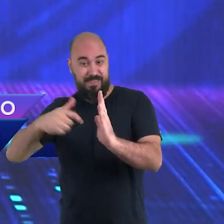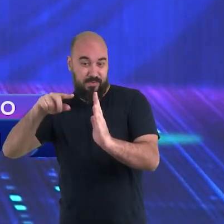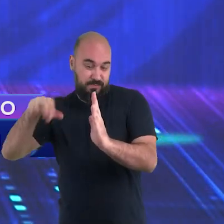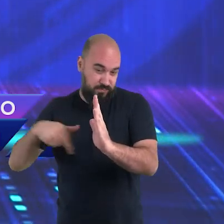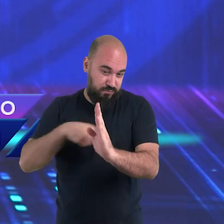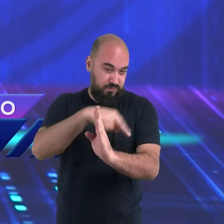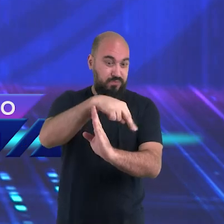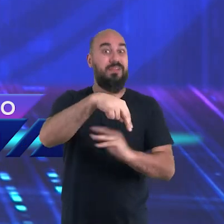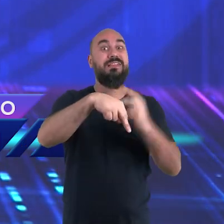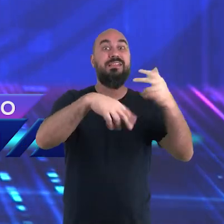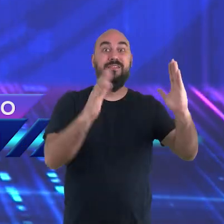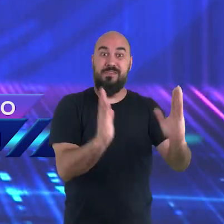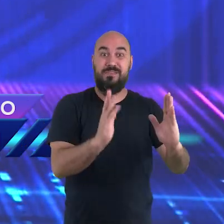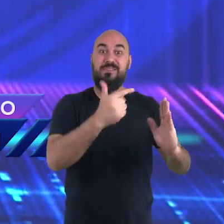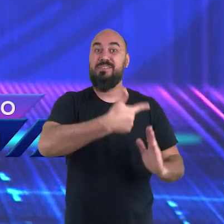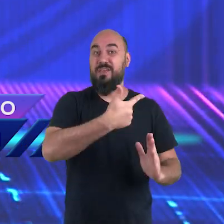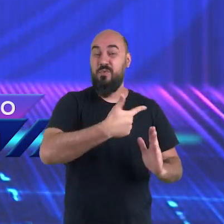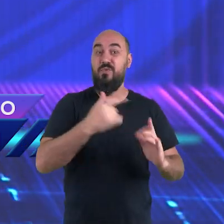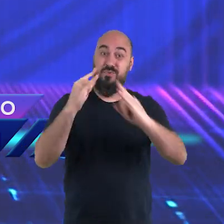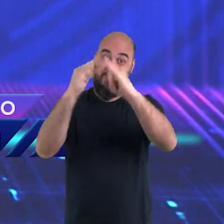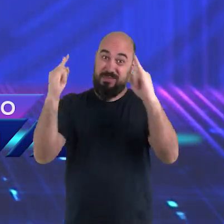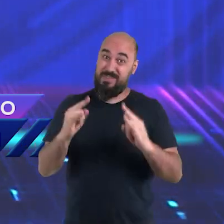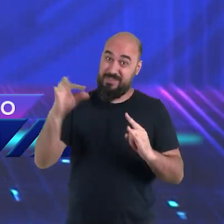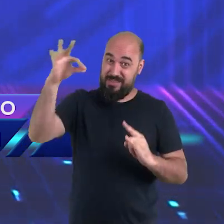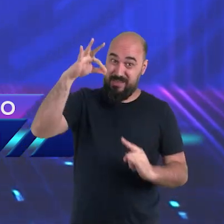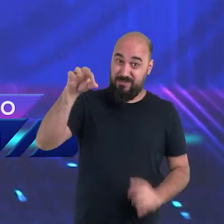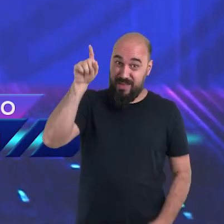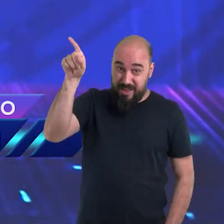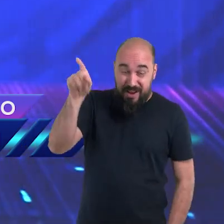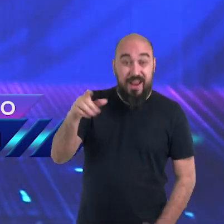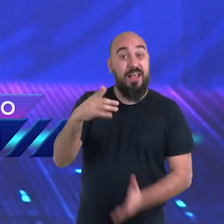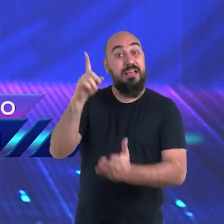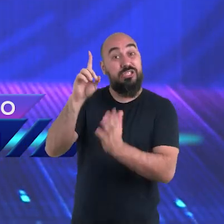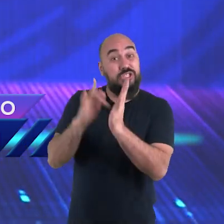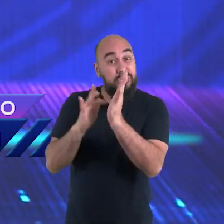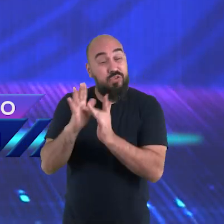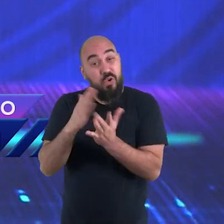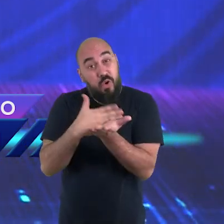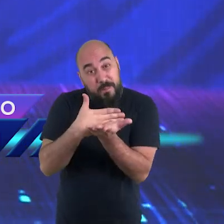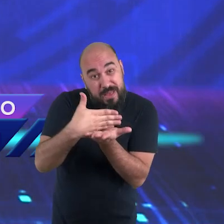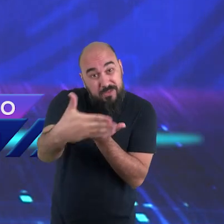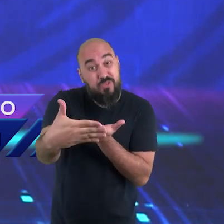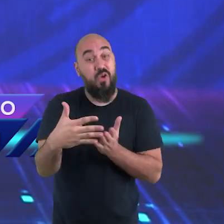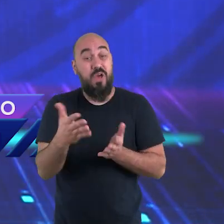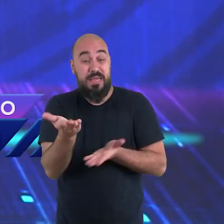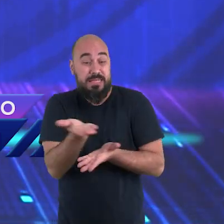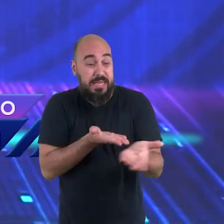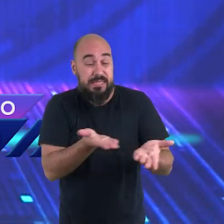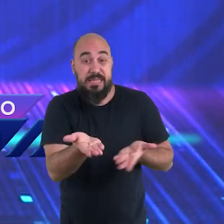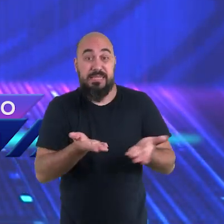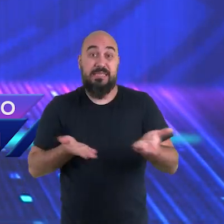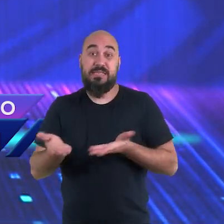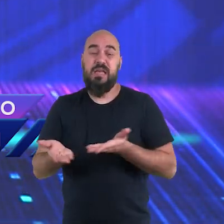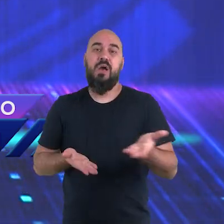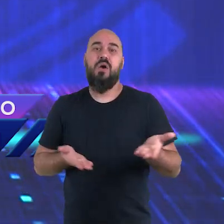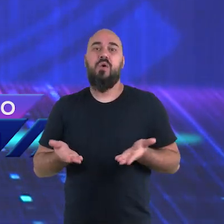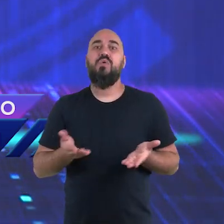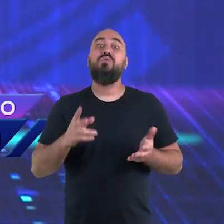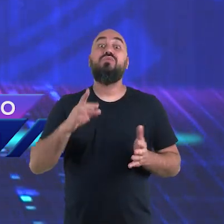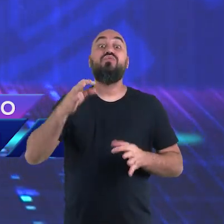era o começo do ministério de intercessão de Cristo Jesus no santuário celestial, no